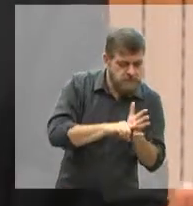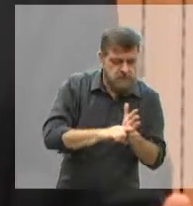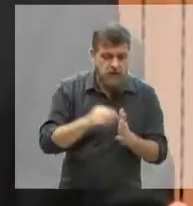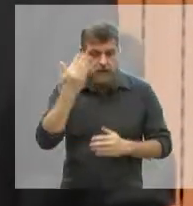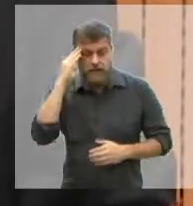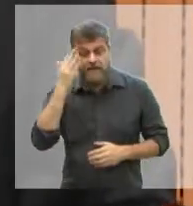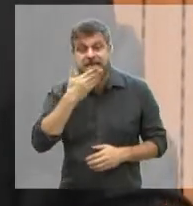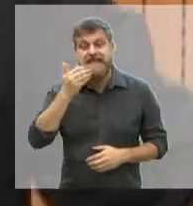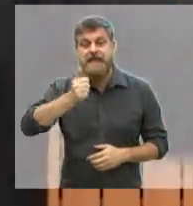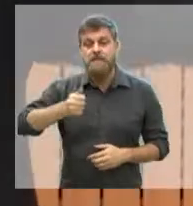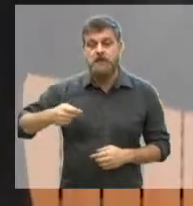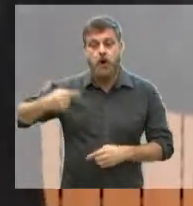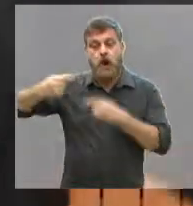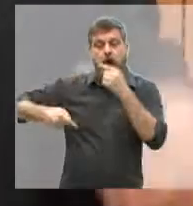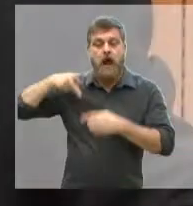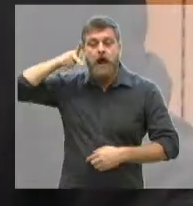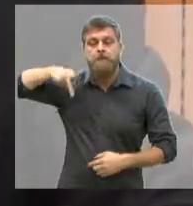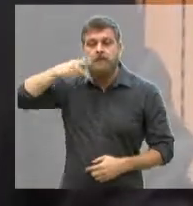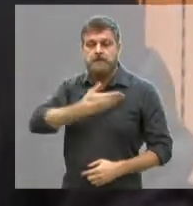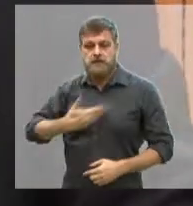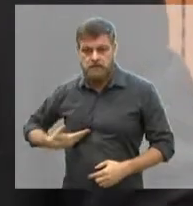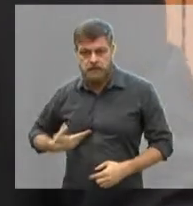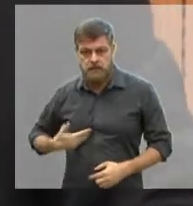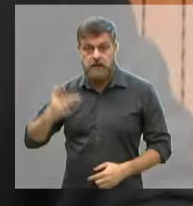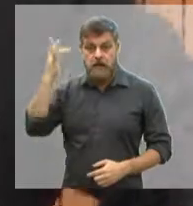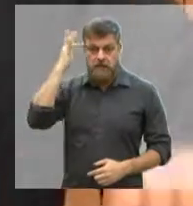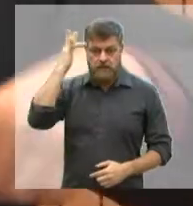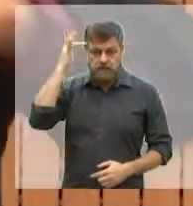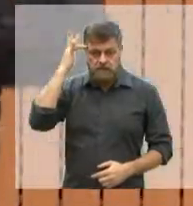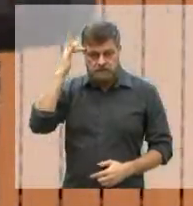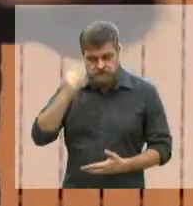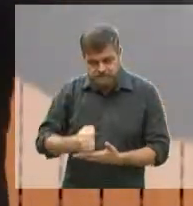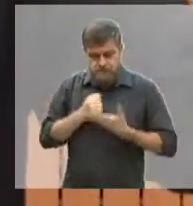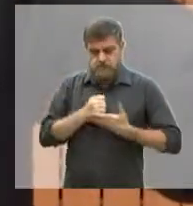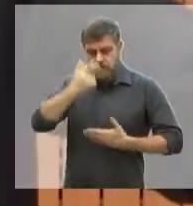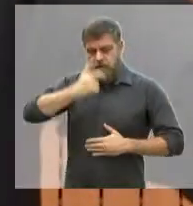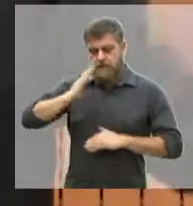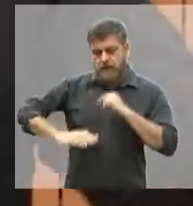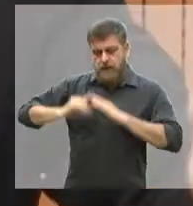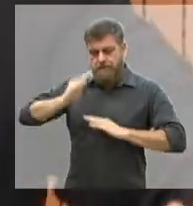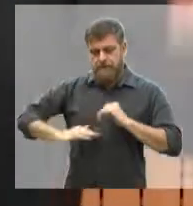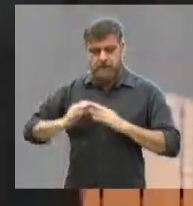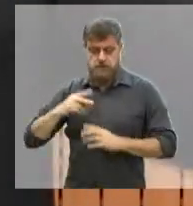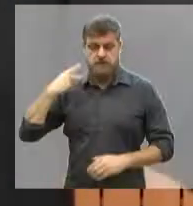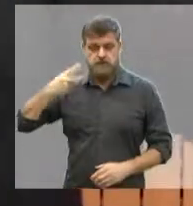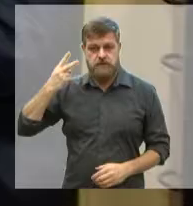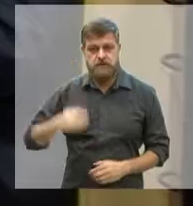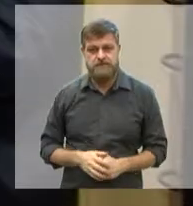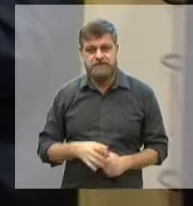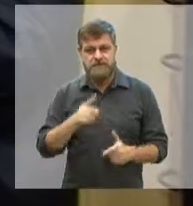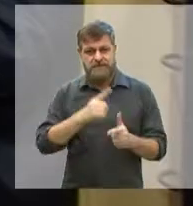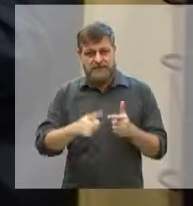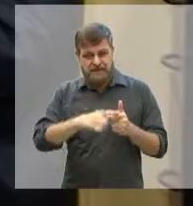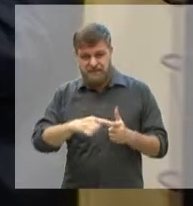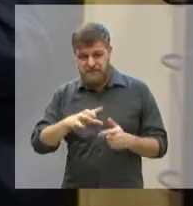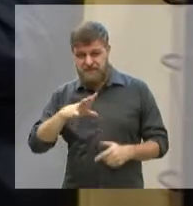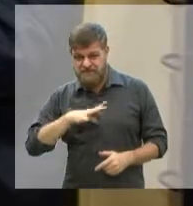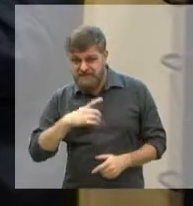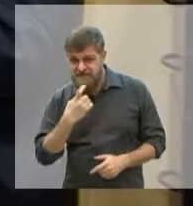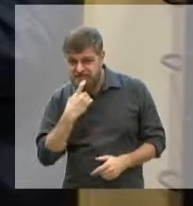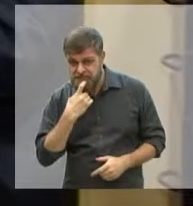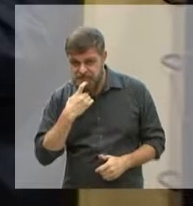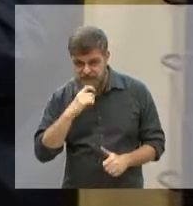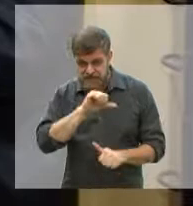políticas públicas, e eu acho que esse amadurecimento tem sido muito benéfico para a nossa atuação parlamentar aqui. Os problemas da cidade também têm